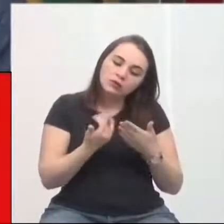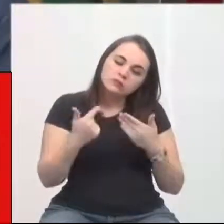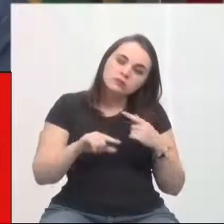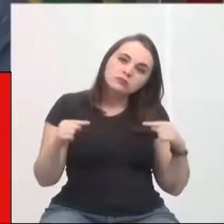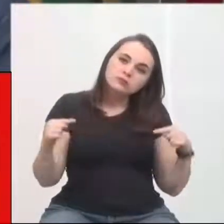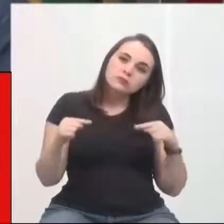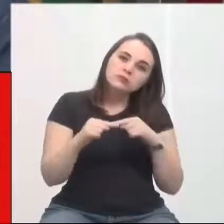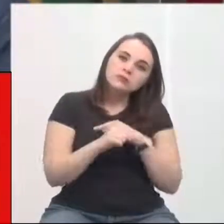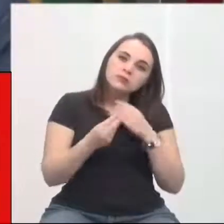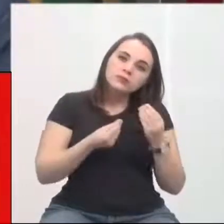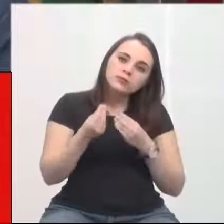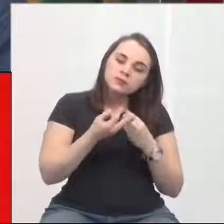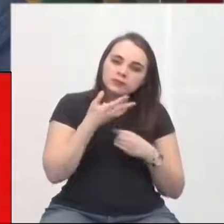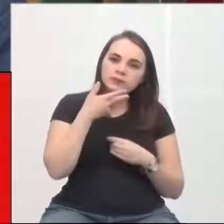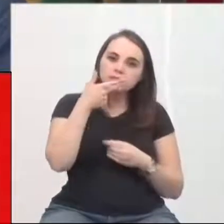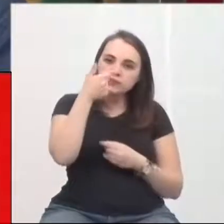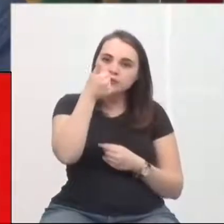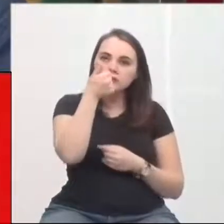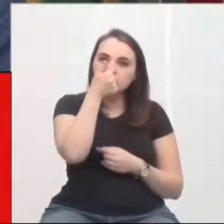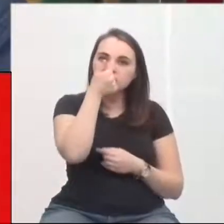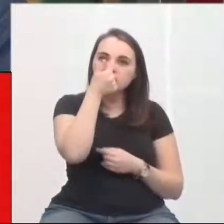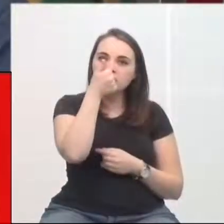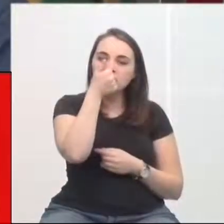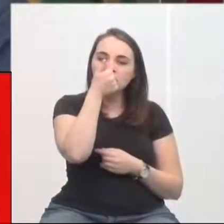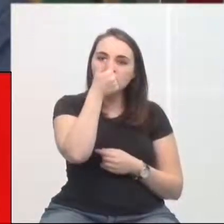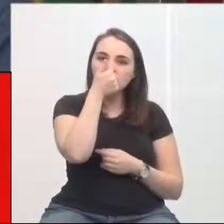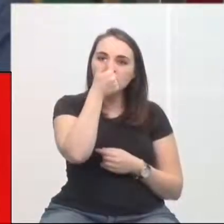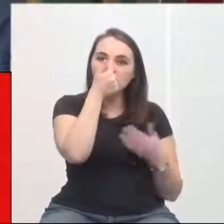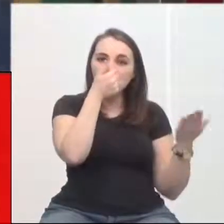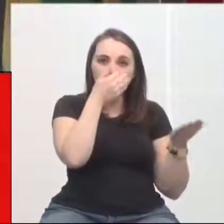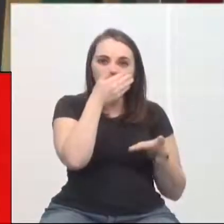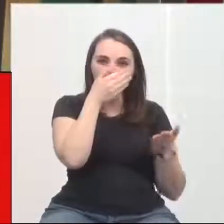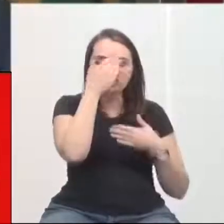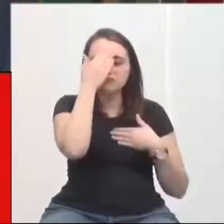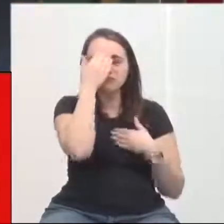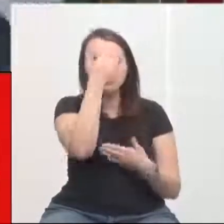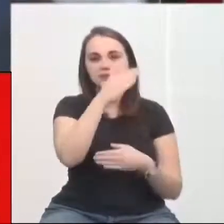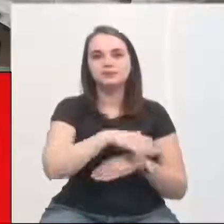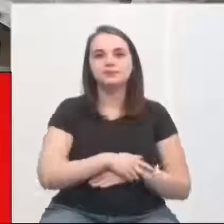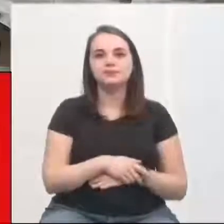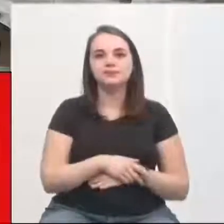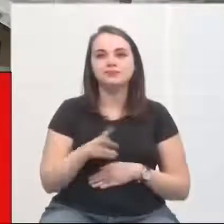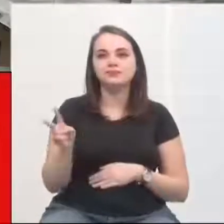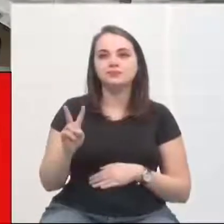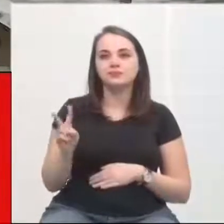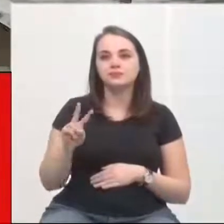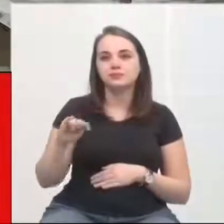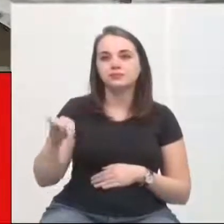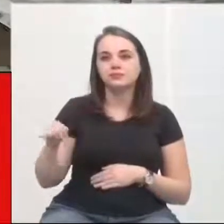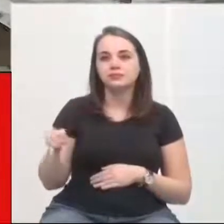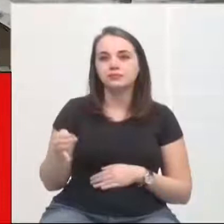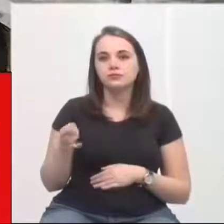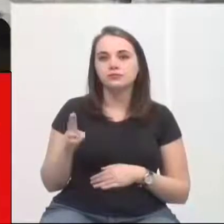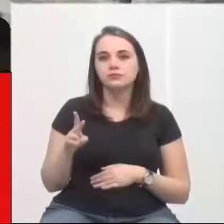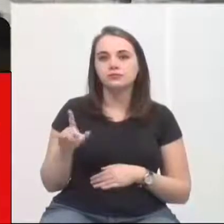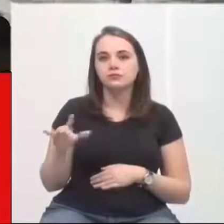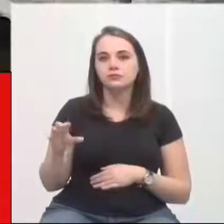buscar soluções, né, imediatamente. Obrigado, hein? Com a palavra, vereador Júlio Camisa.